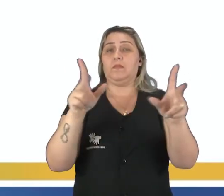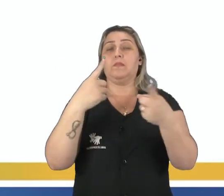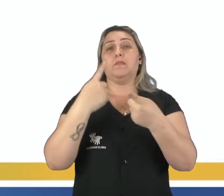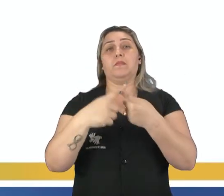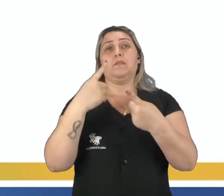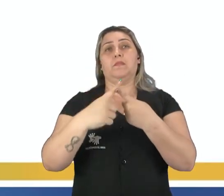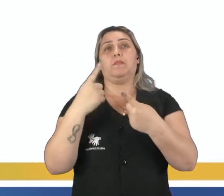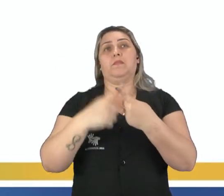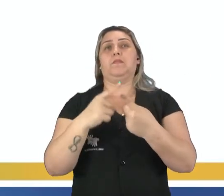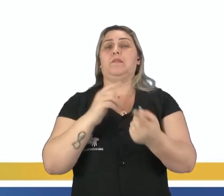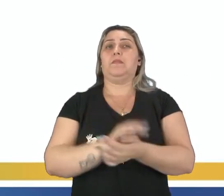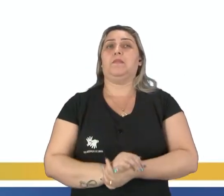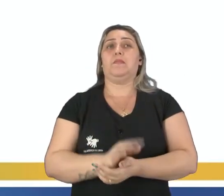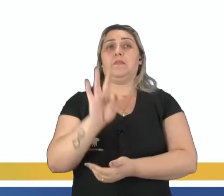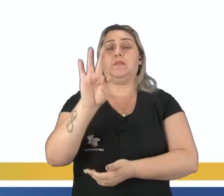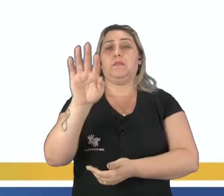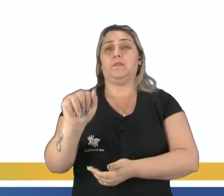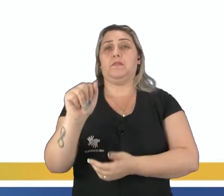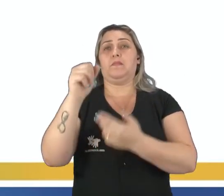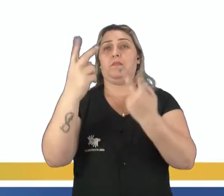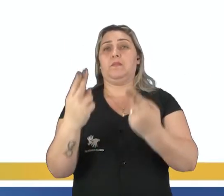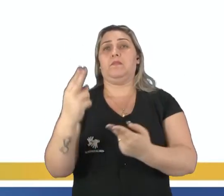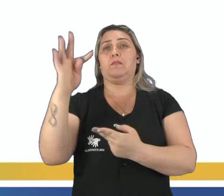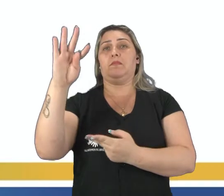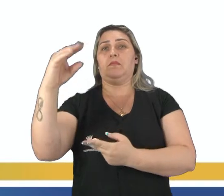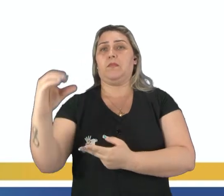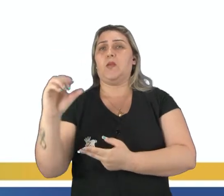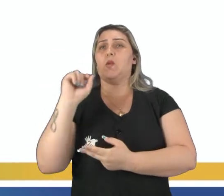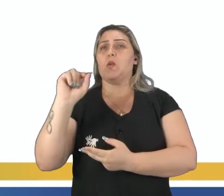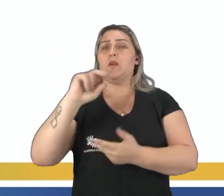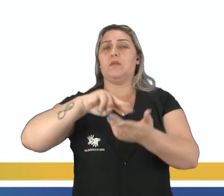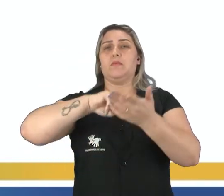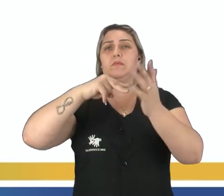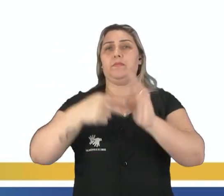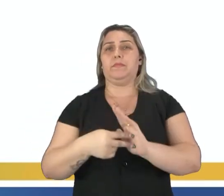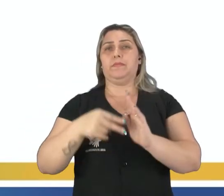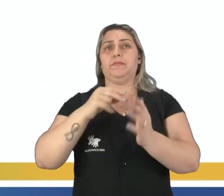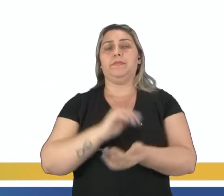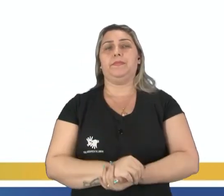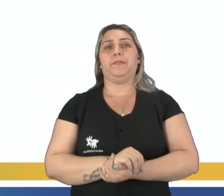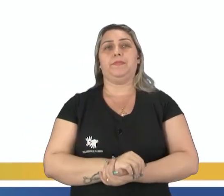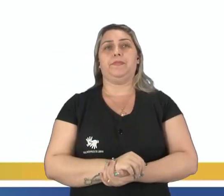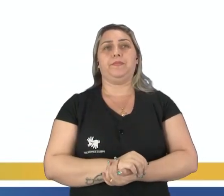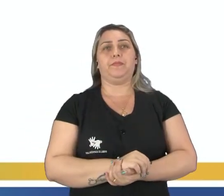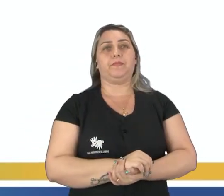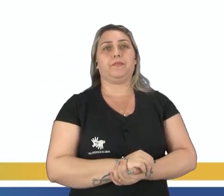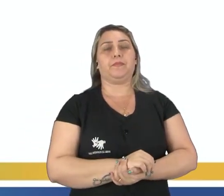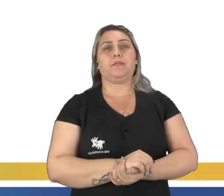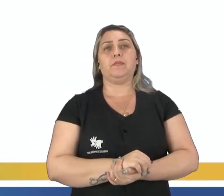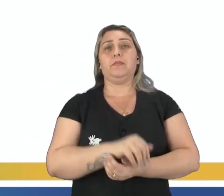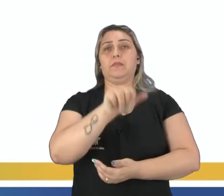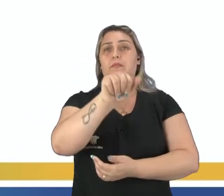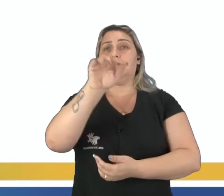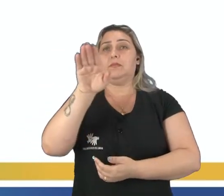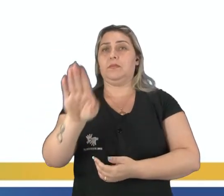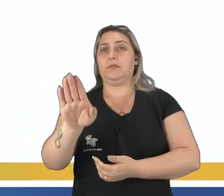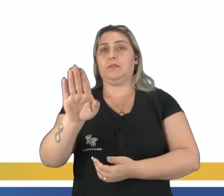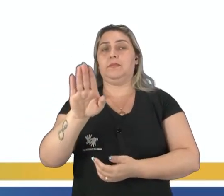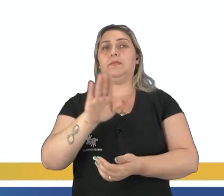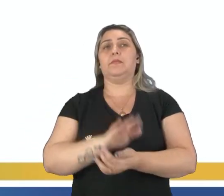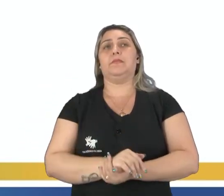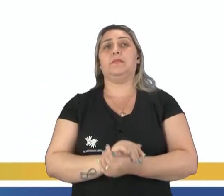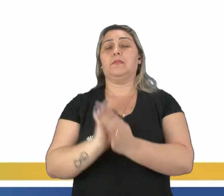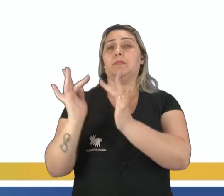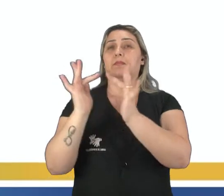porque, consequentemente, TA é igual a TC. O que vai significar isso? Digamos que A e B estejam